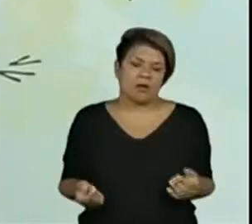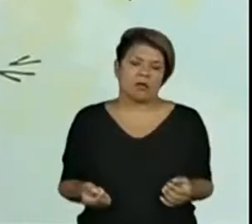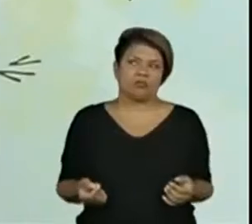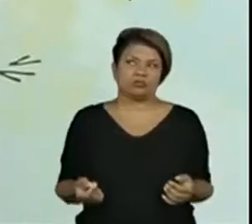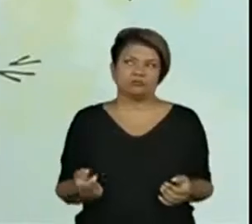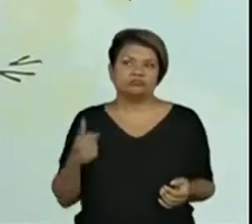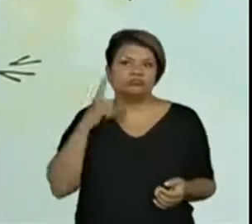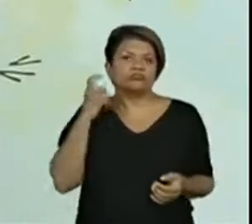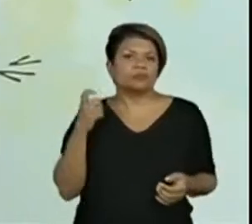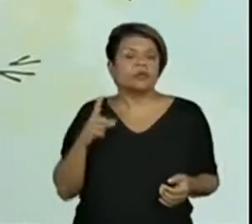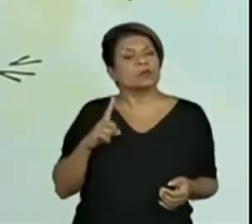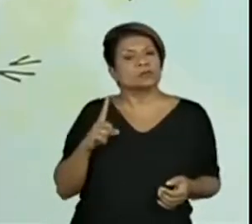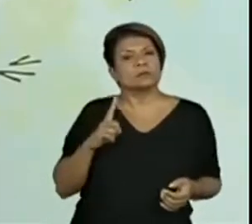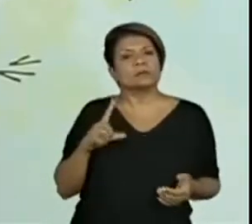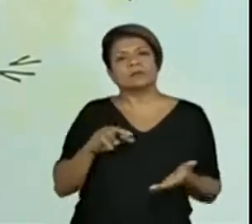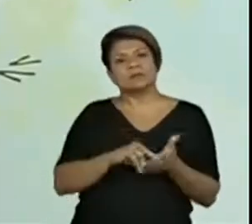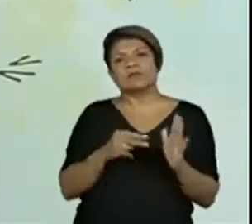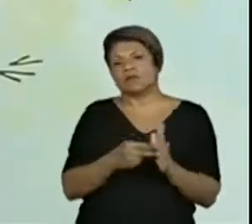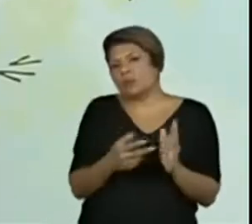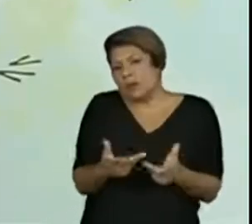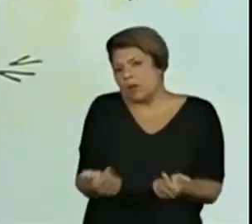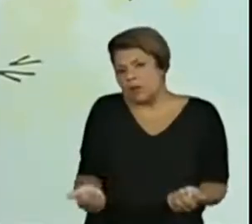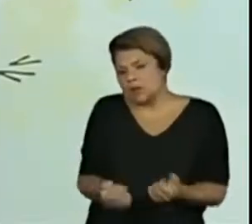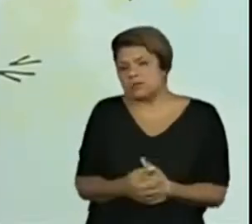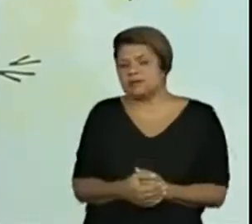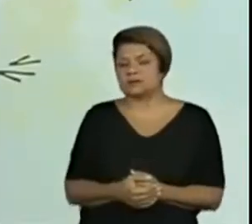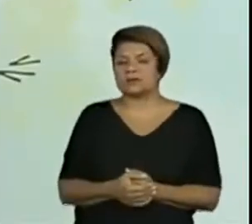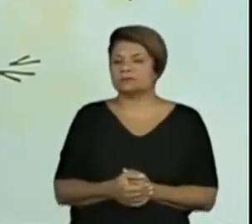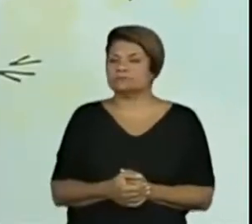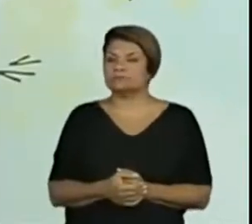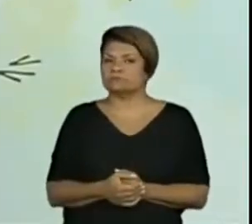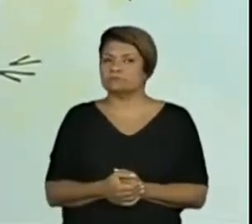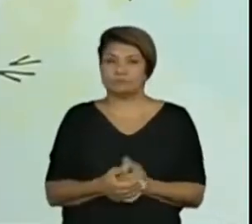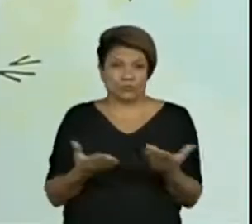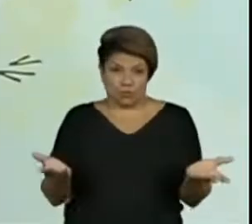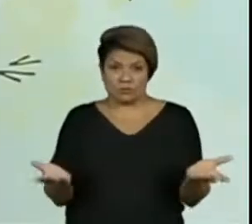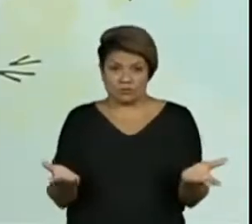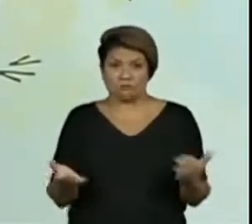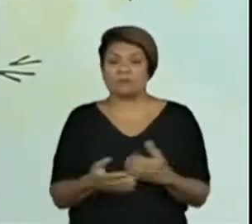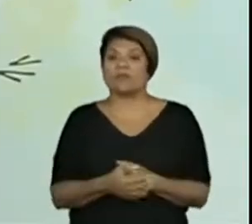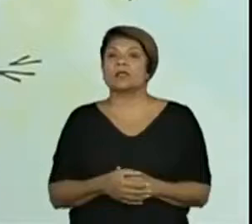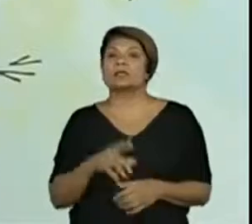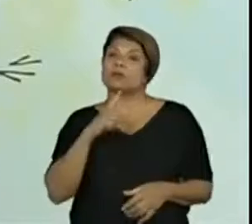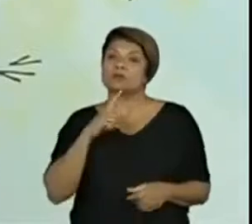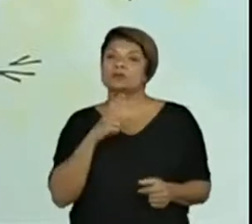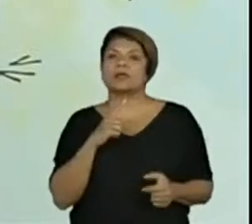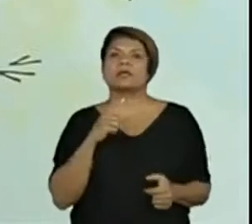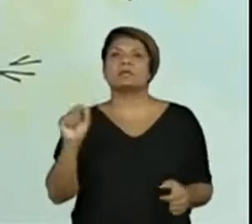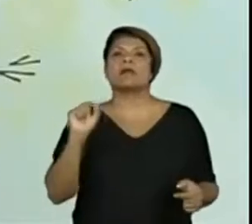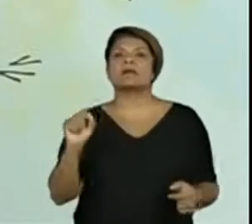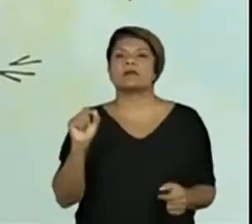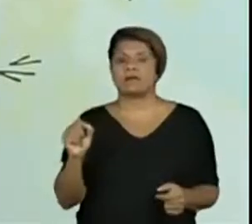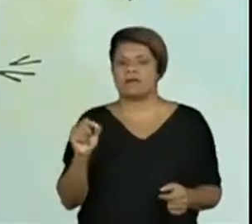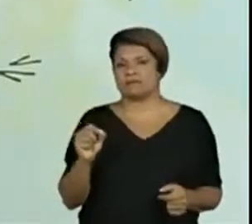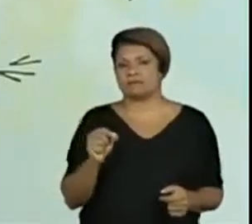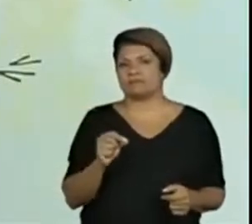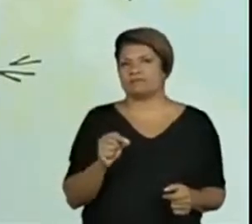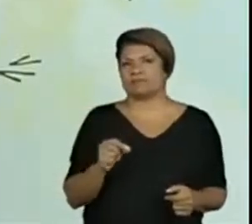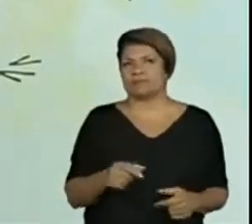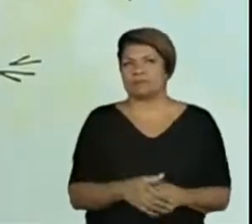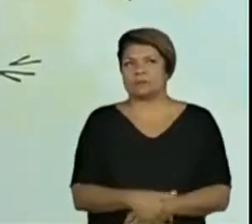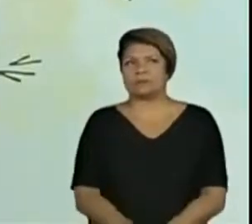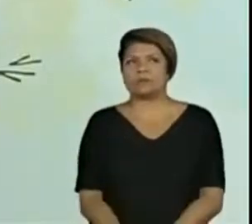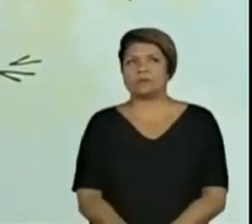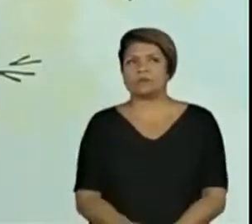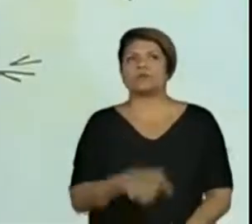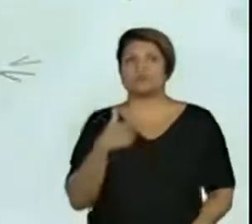isso quer dizer uma coisa em detrimento de outra? Não é? Temos aí, então, e para que servem esses riscos? Eu quero destacar